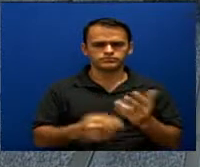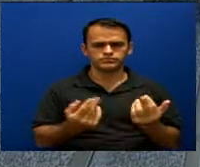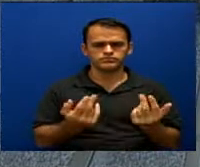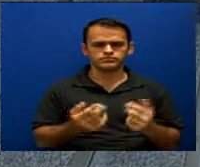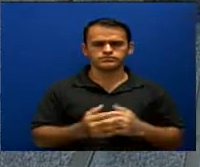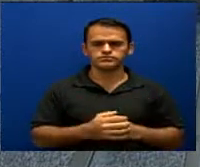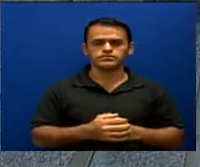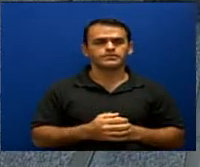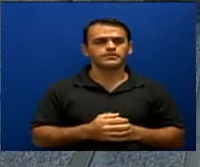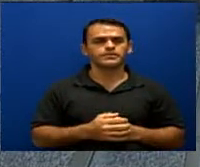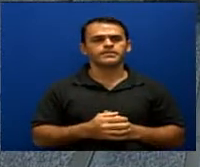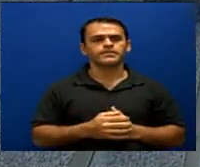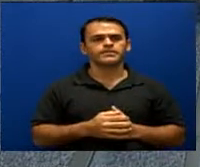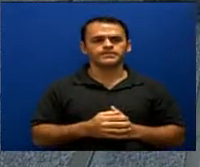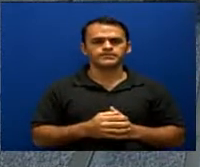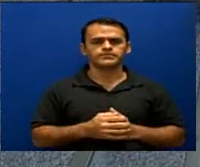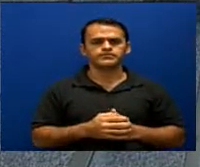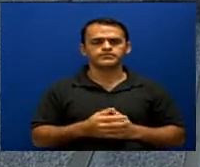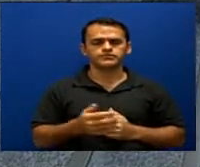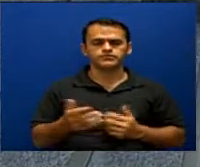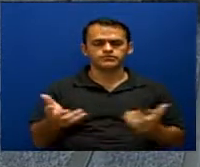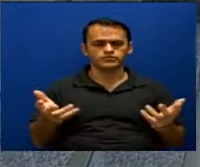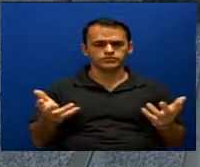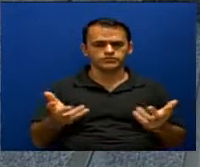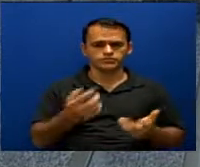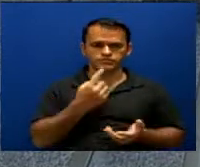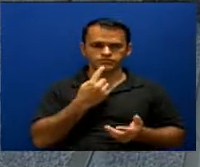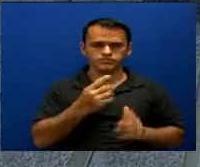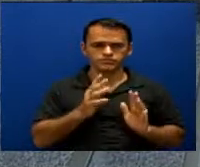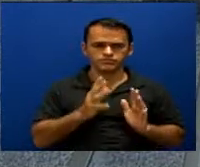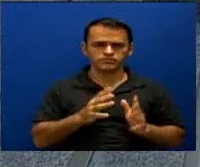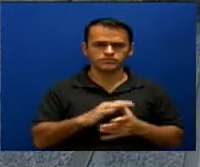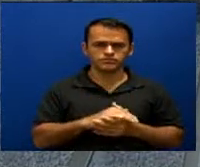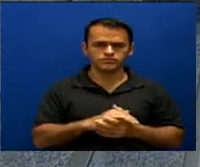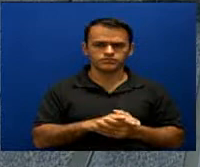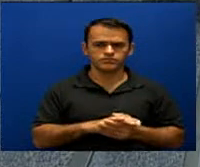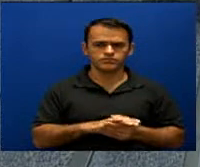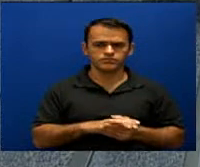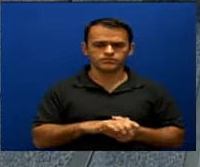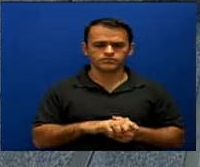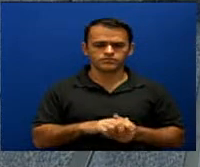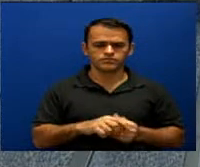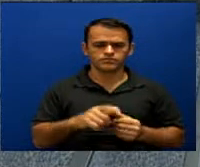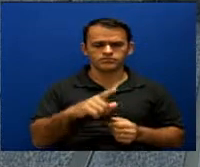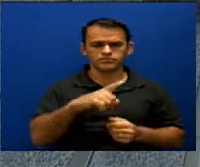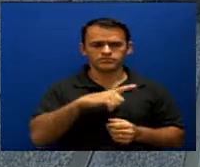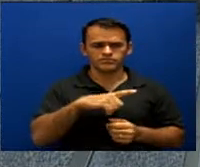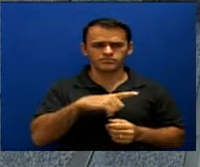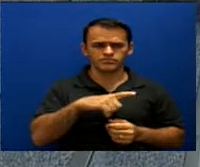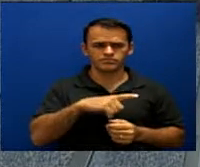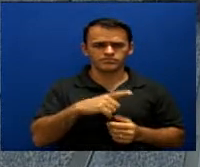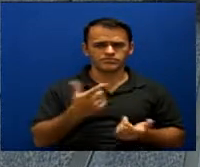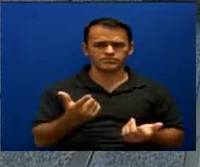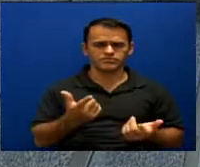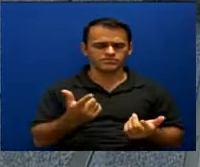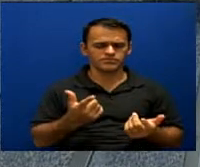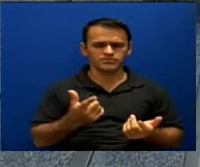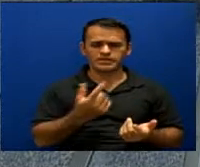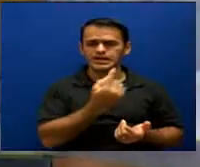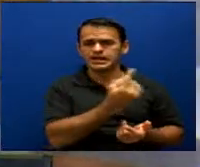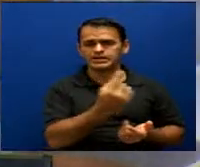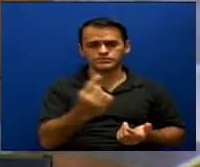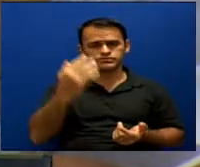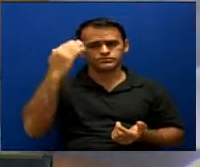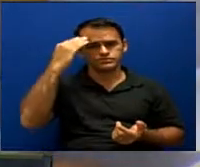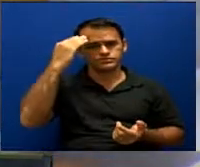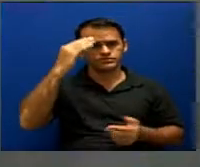Essa aí já foi dito aqui, na sessão de hoje, que na verdade houve um duplo entendimento na interpretação da leitura